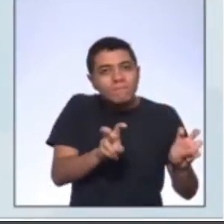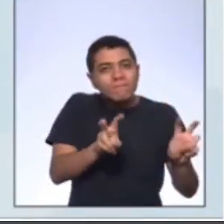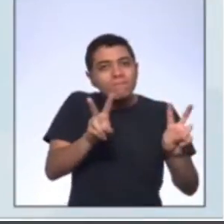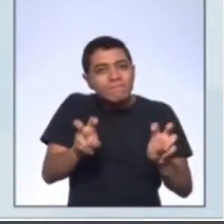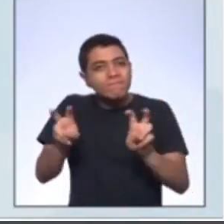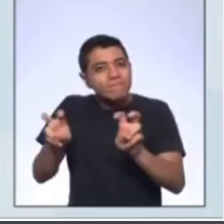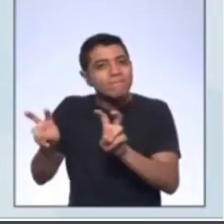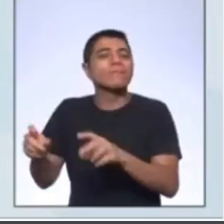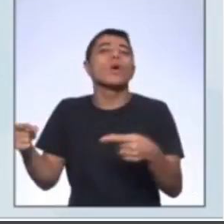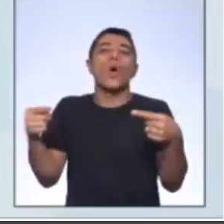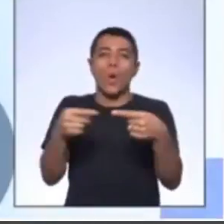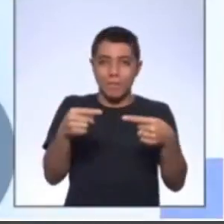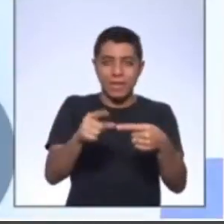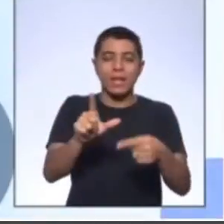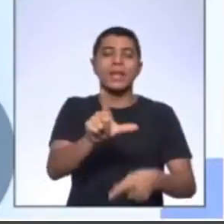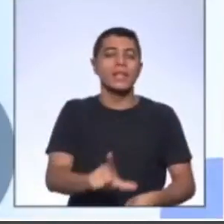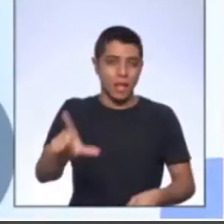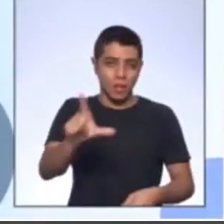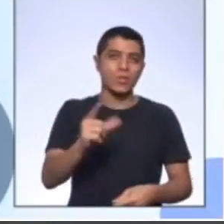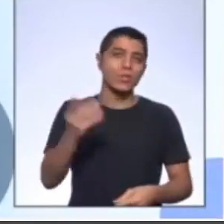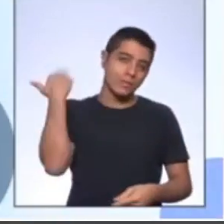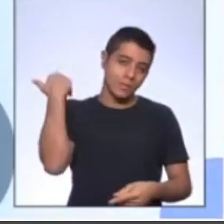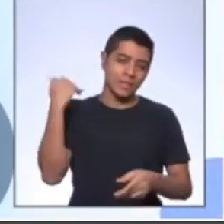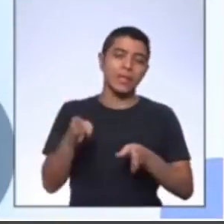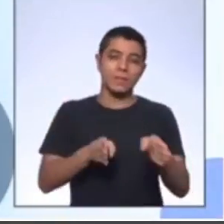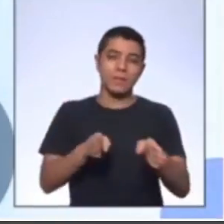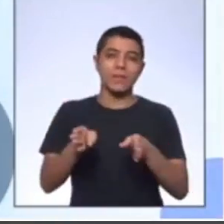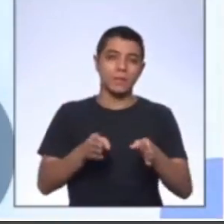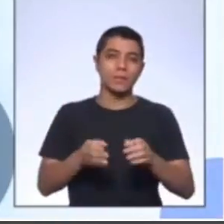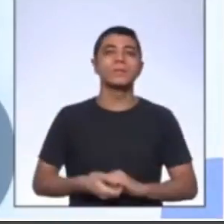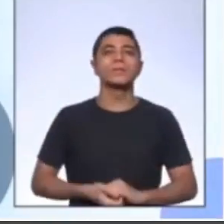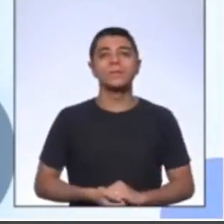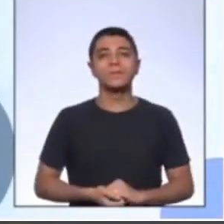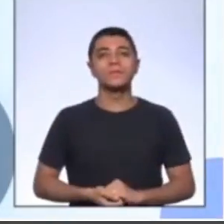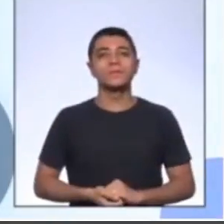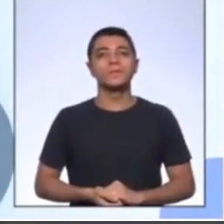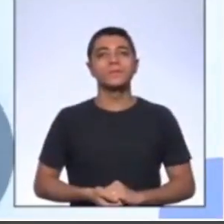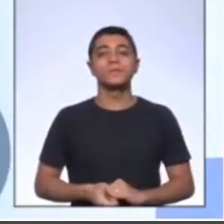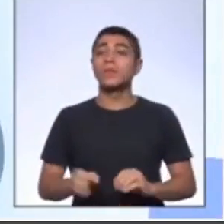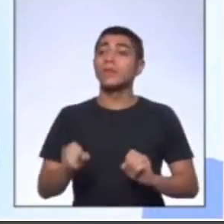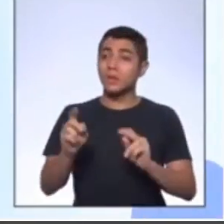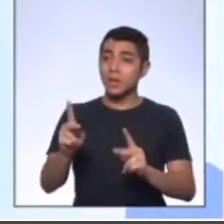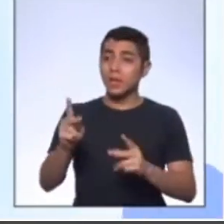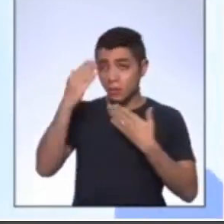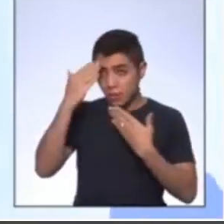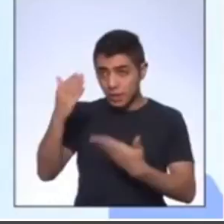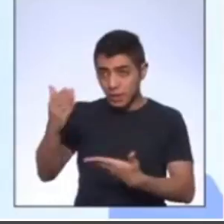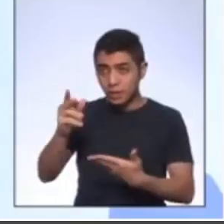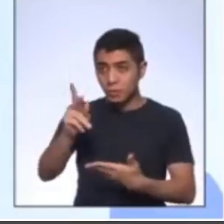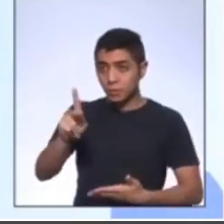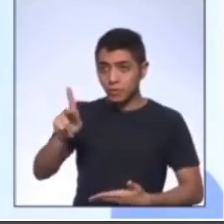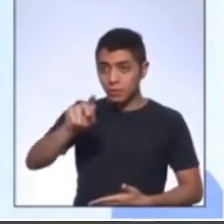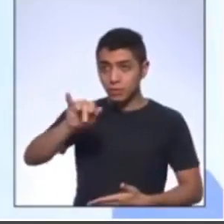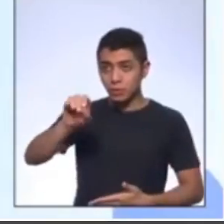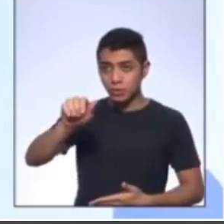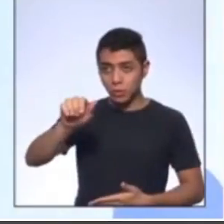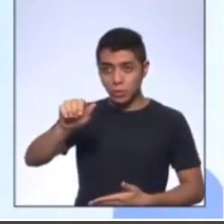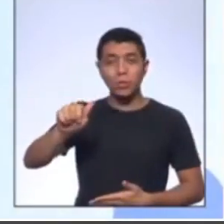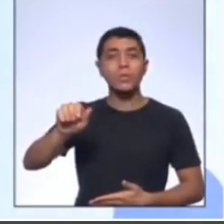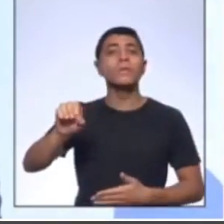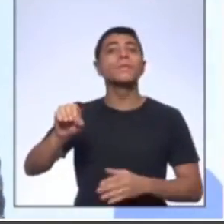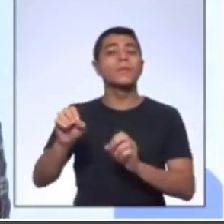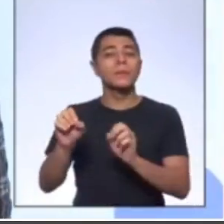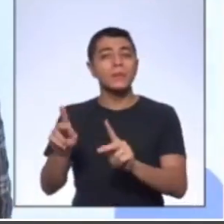literatura do período é muito bom obrigada professor joão então gente era só a questão da perda da identidade é uma coisa bem importante